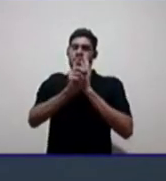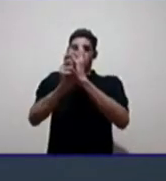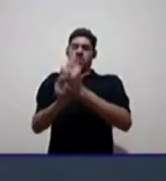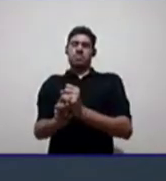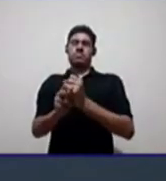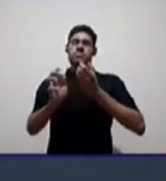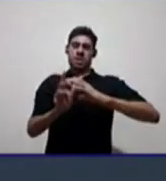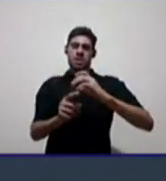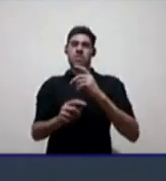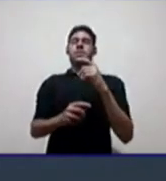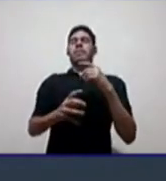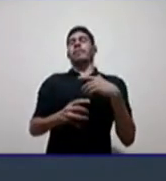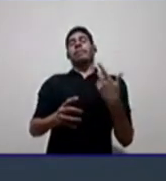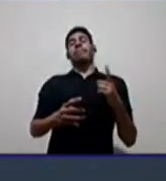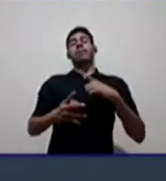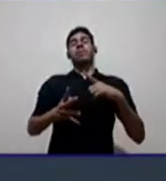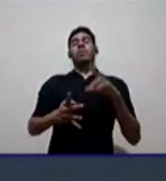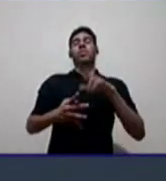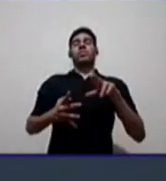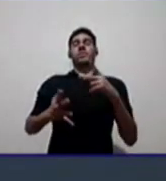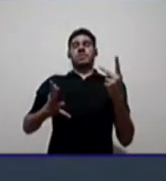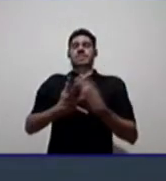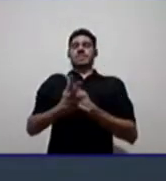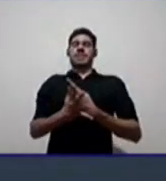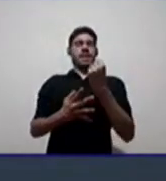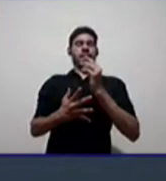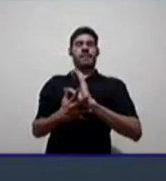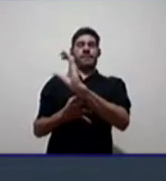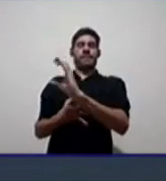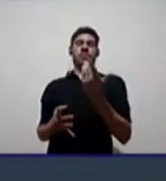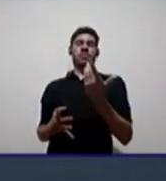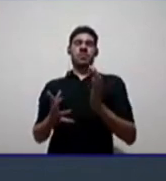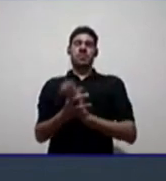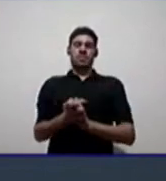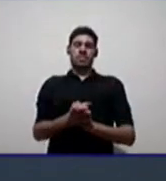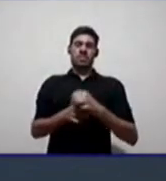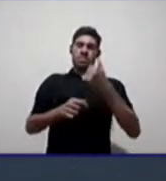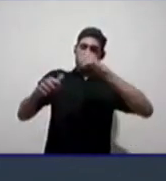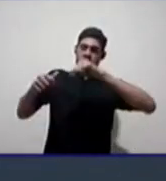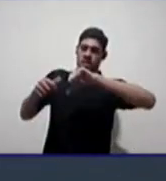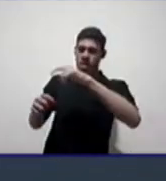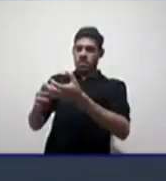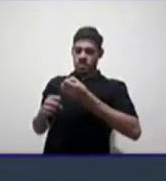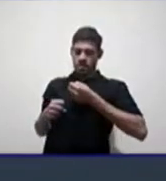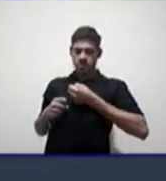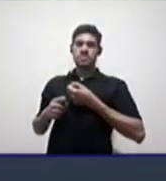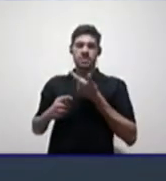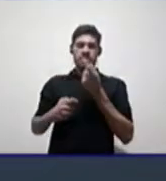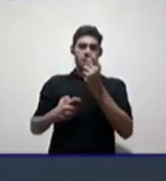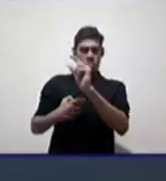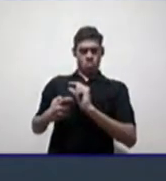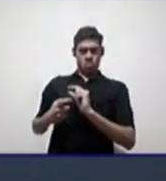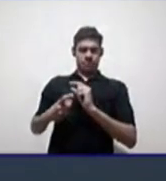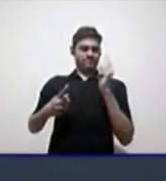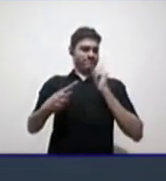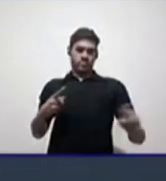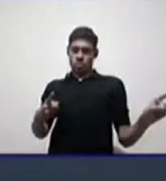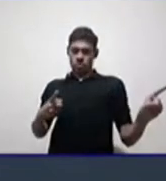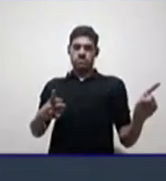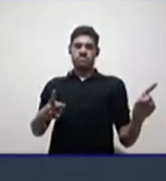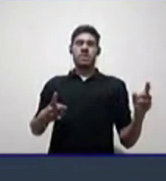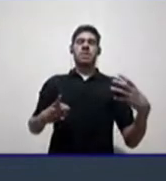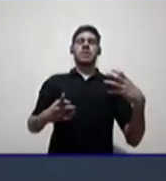exame da aplicação regular dos recursos do fundo partidário, a averiguação do recebimento de recursos de fontes ilícitas e de